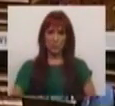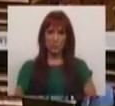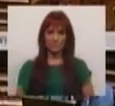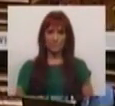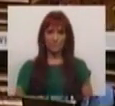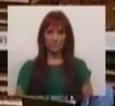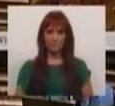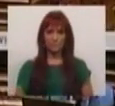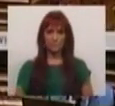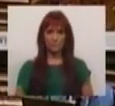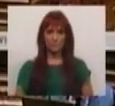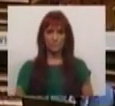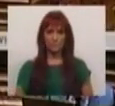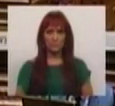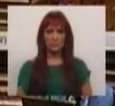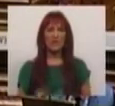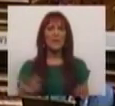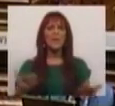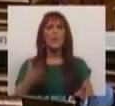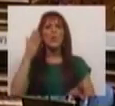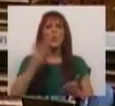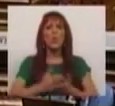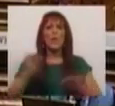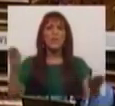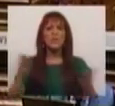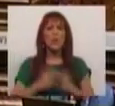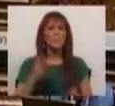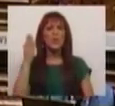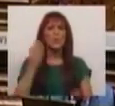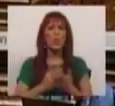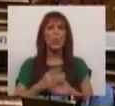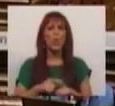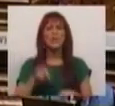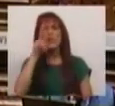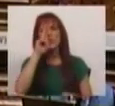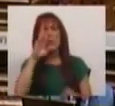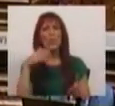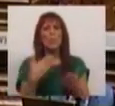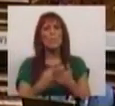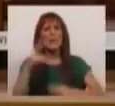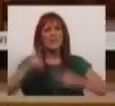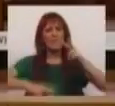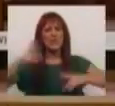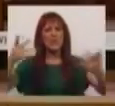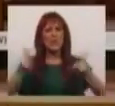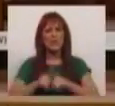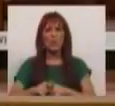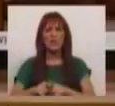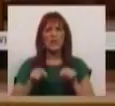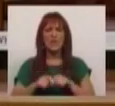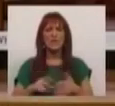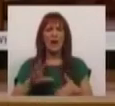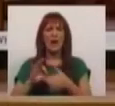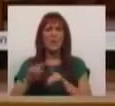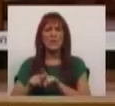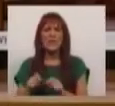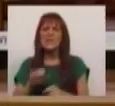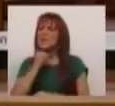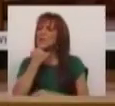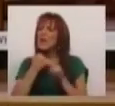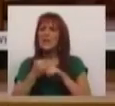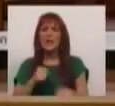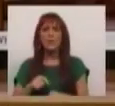deputados, nem só de amnistias fiscais vive a sacralização do segredo